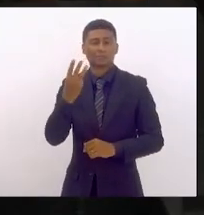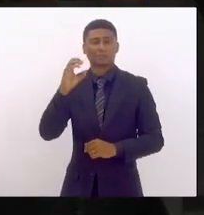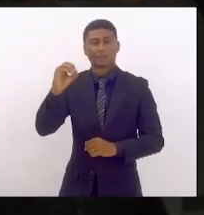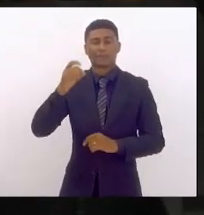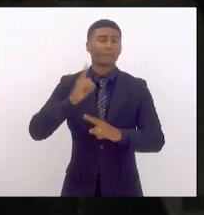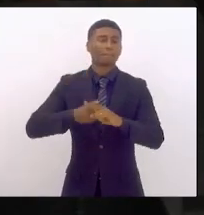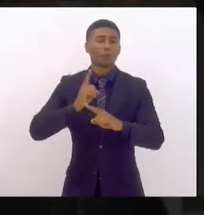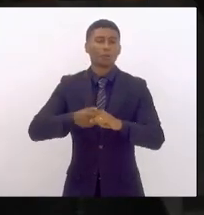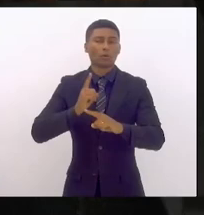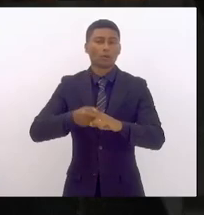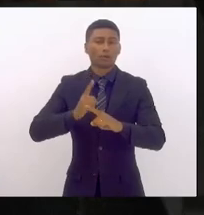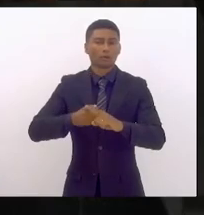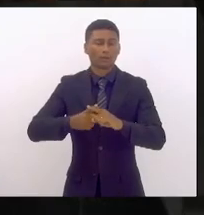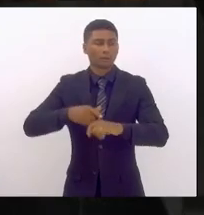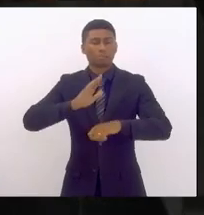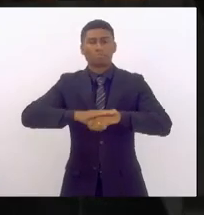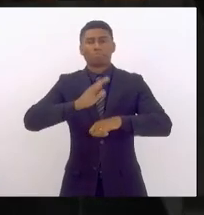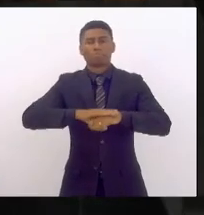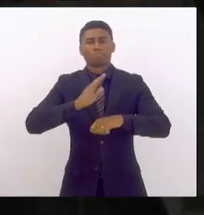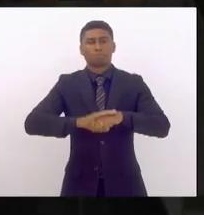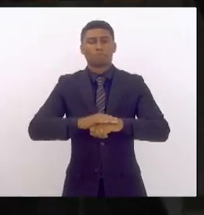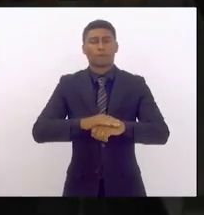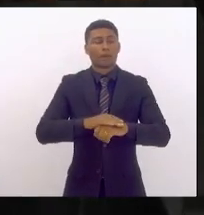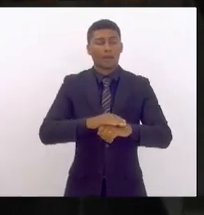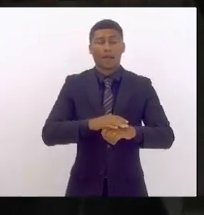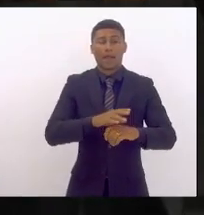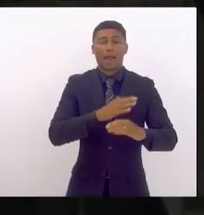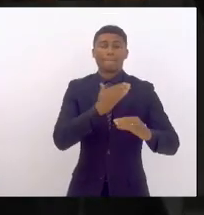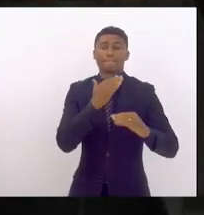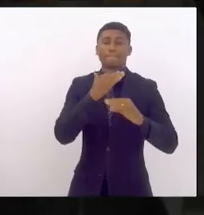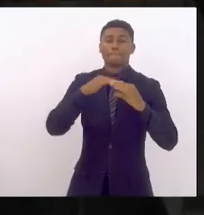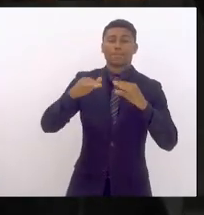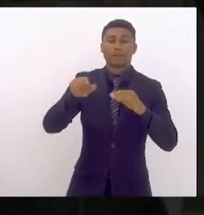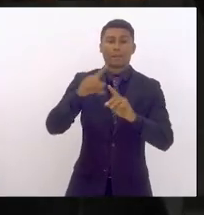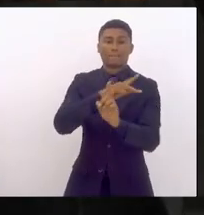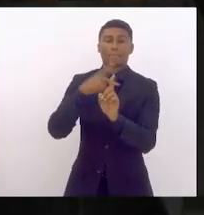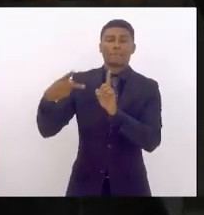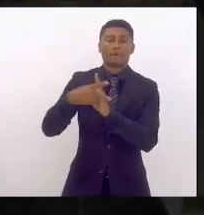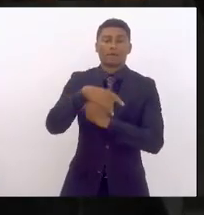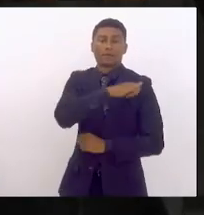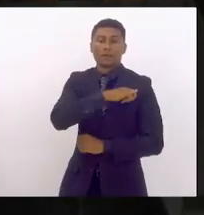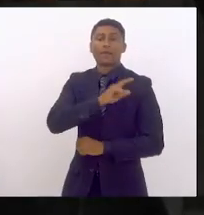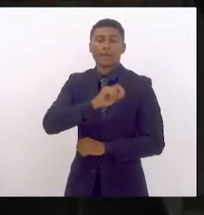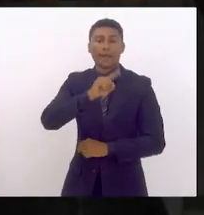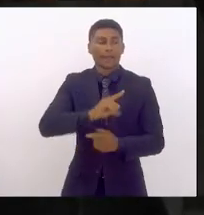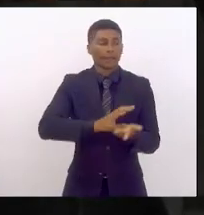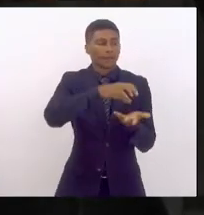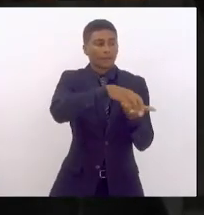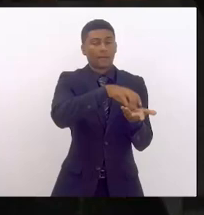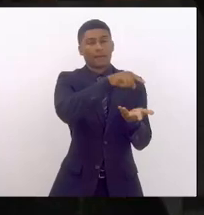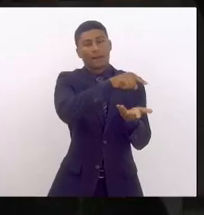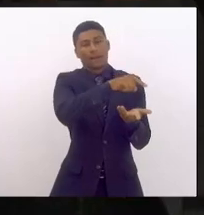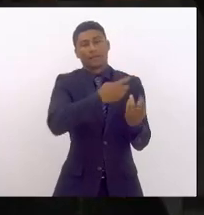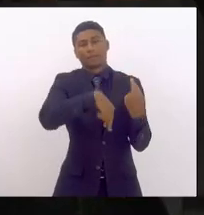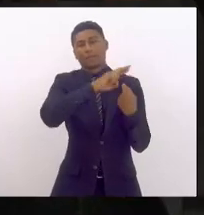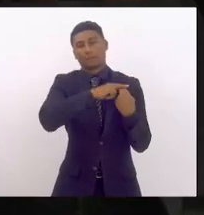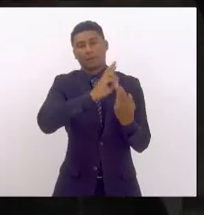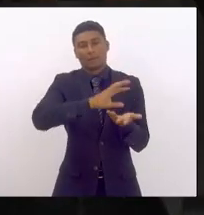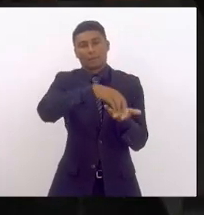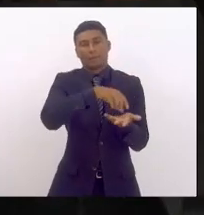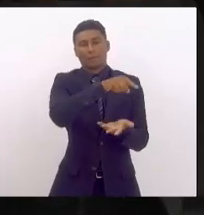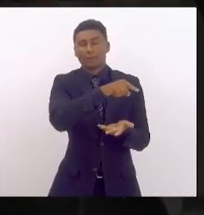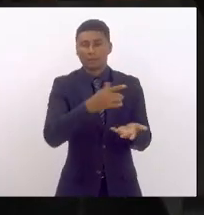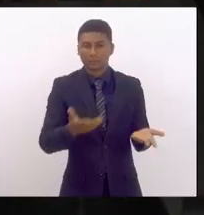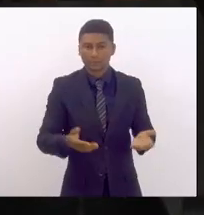que mandar atualização para o Rio previdência é o órgão de origem da aposentadoria ou da pensão